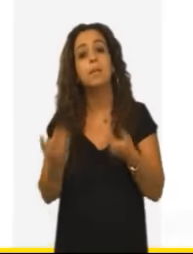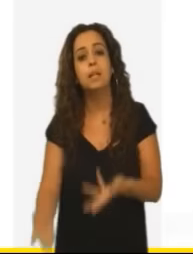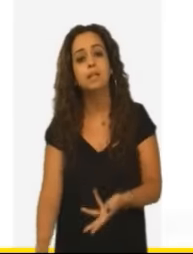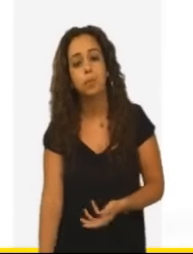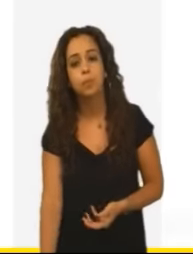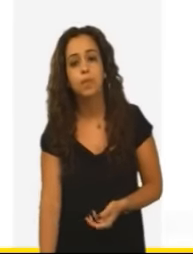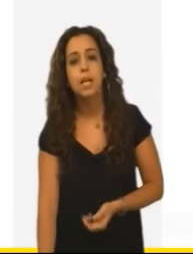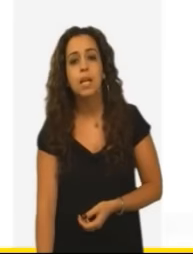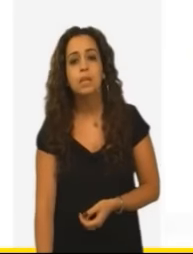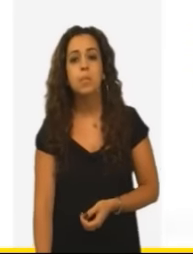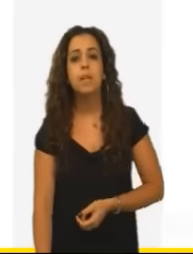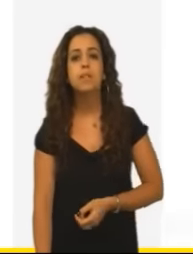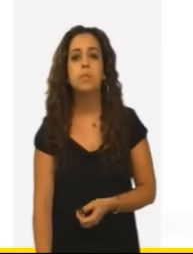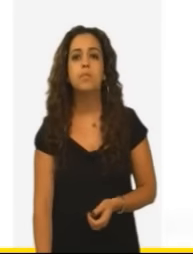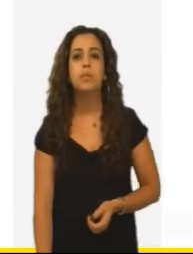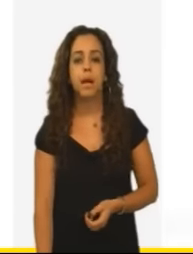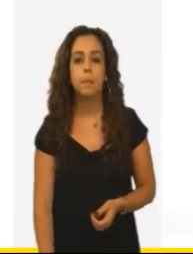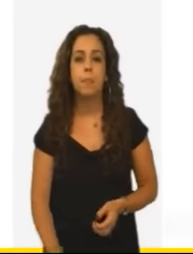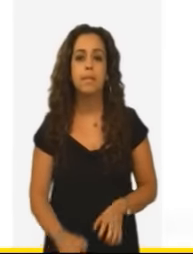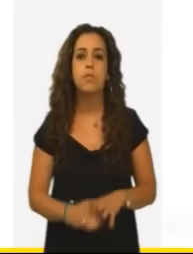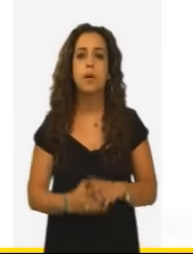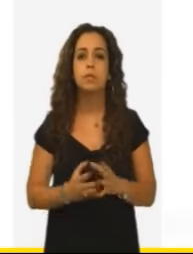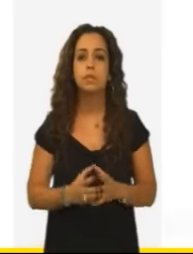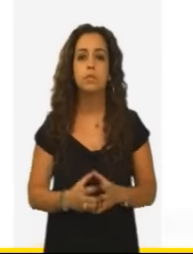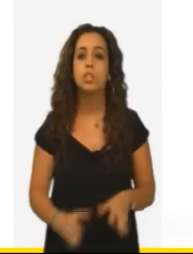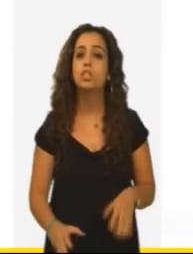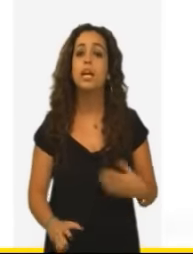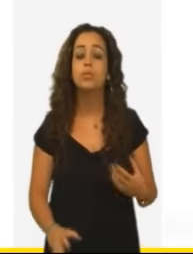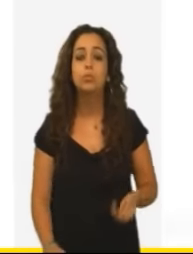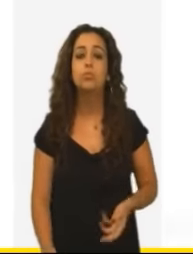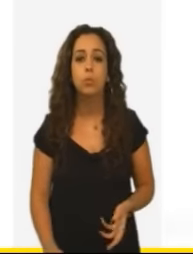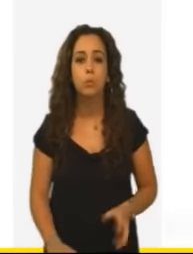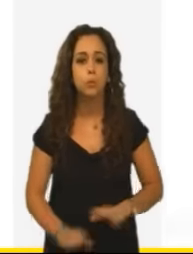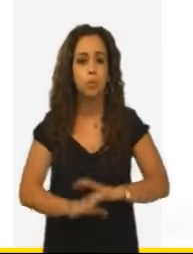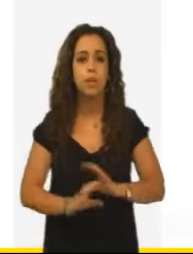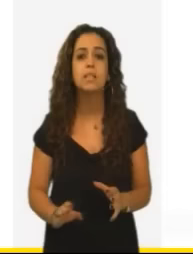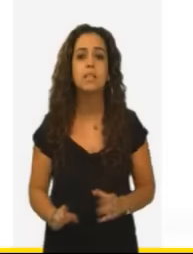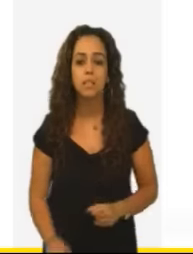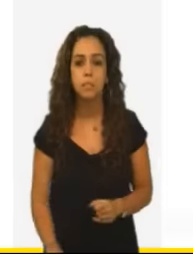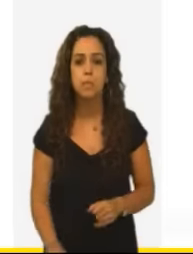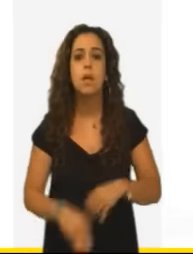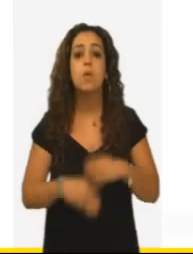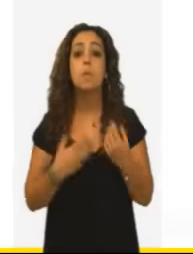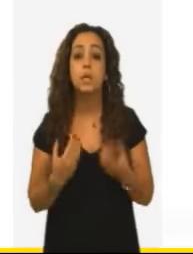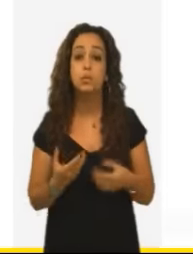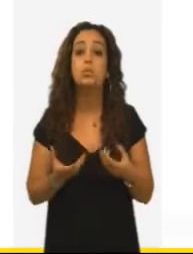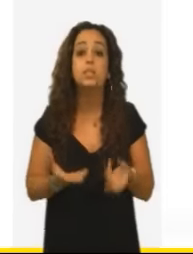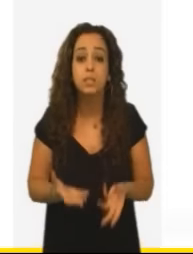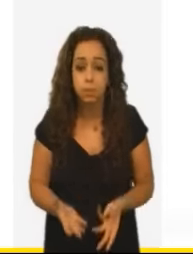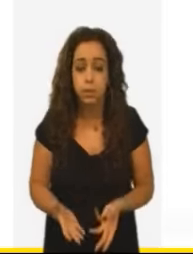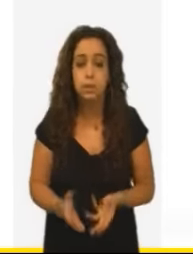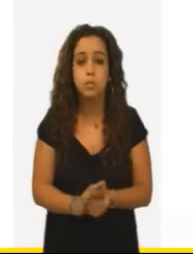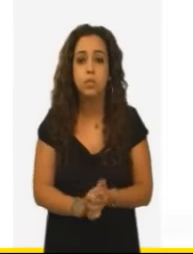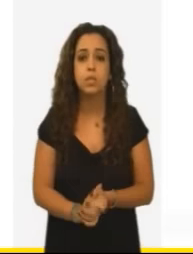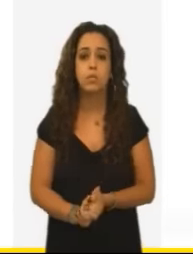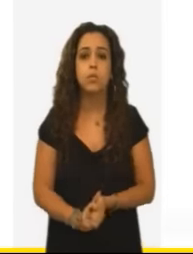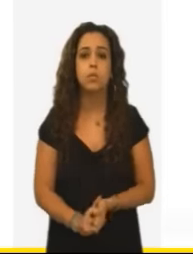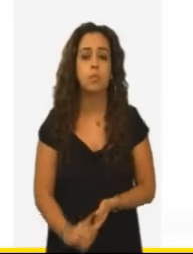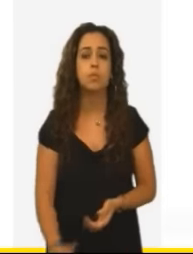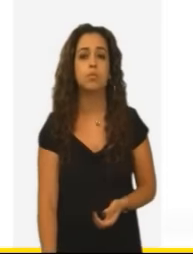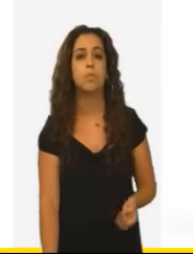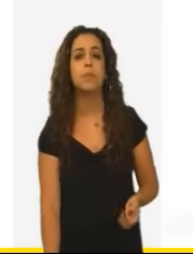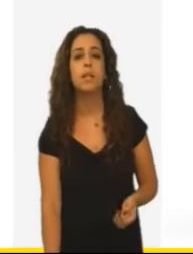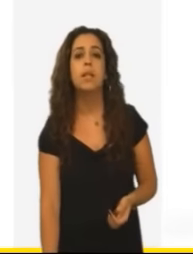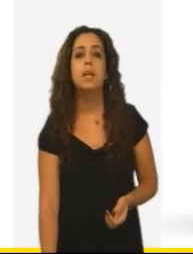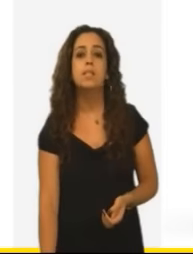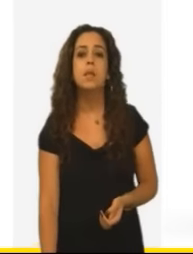e da aplicação. Então, para exemplificar, se eu falo assim, o candidato estudou muito, uma frase simples, um período simples, inclusive com um